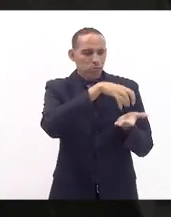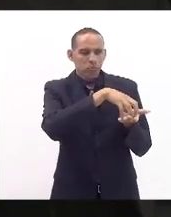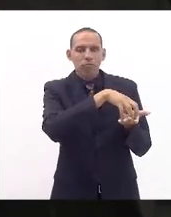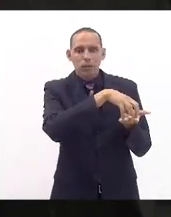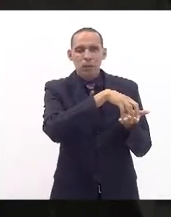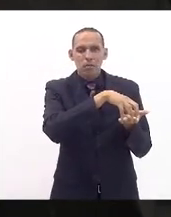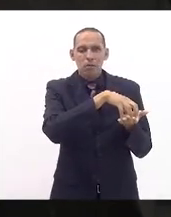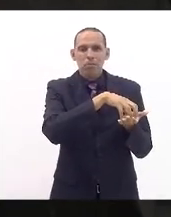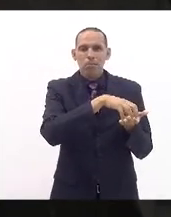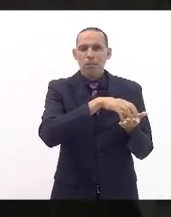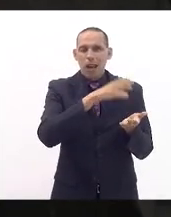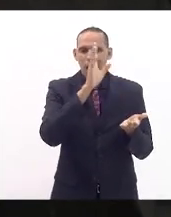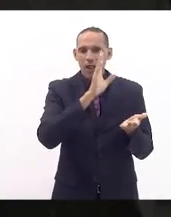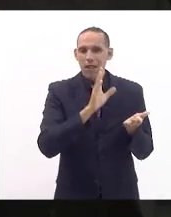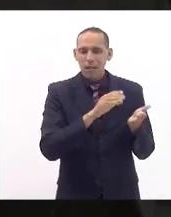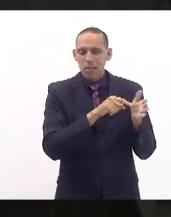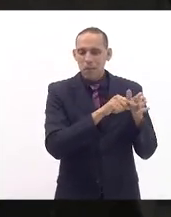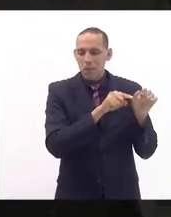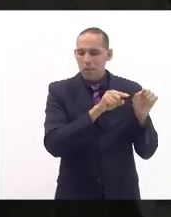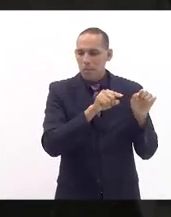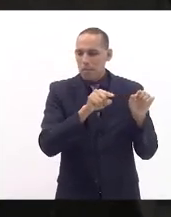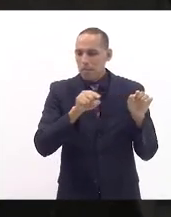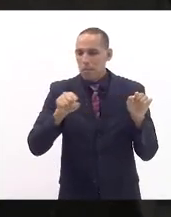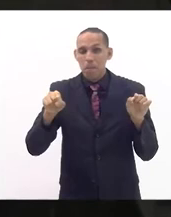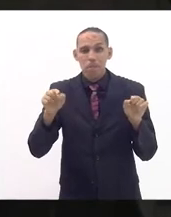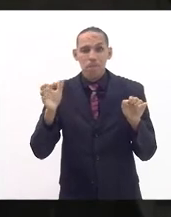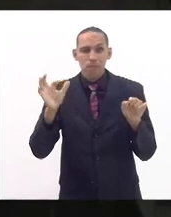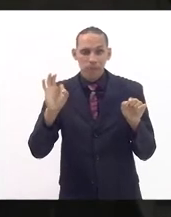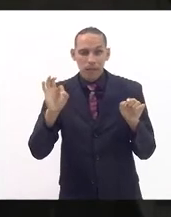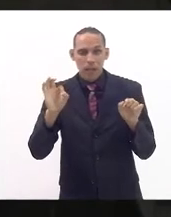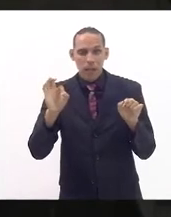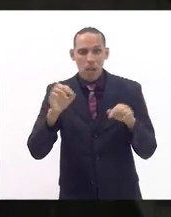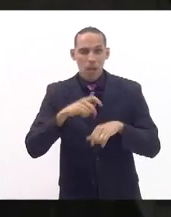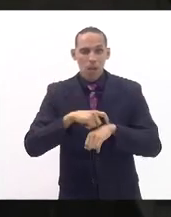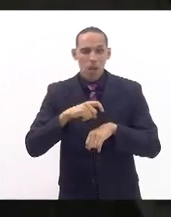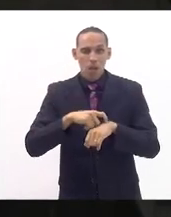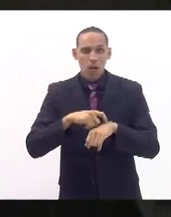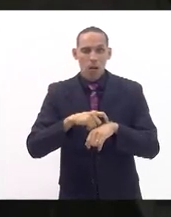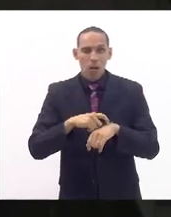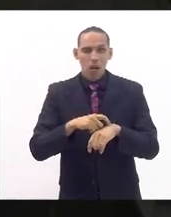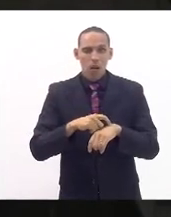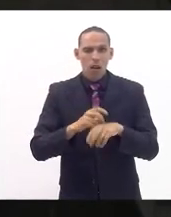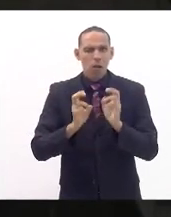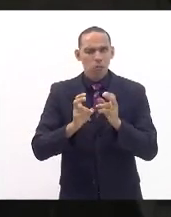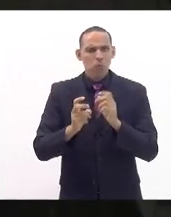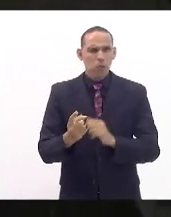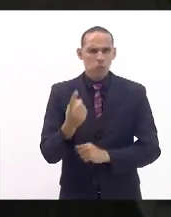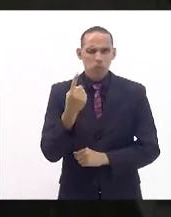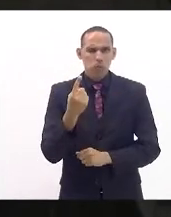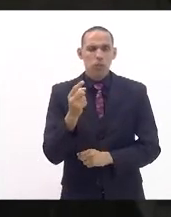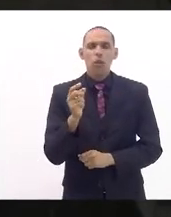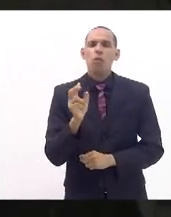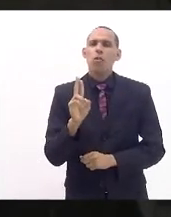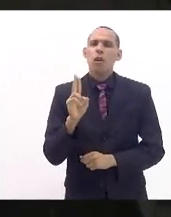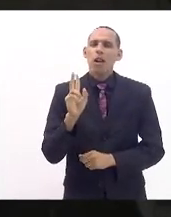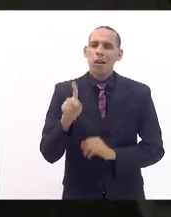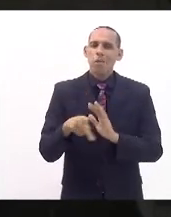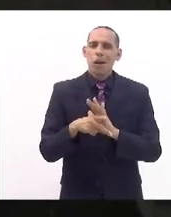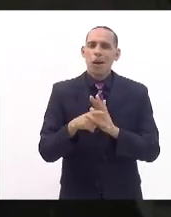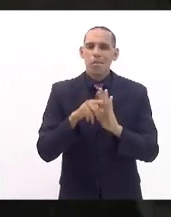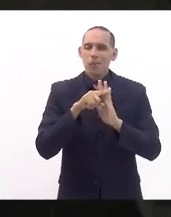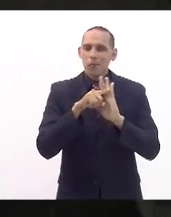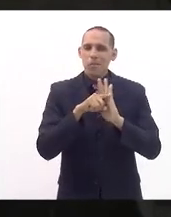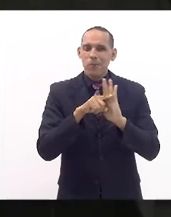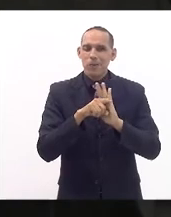às 10, numa composição única, que chama-se uma composição de vistoria da